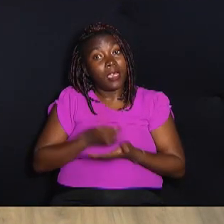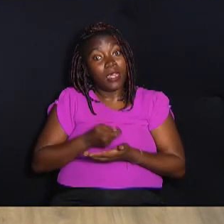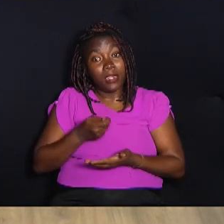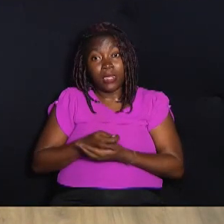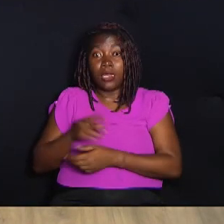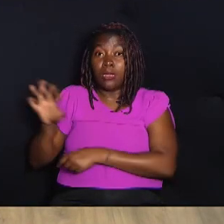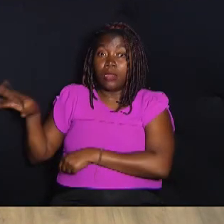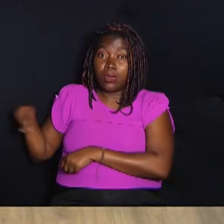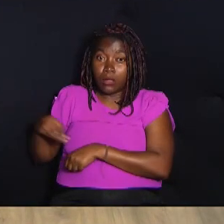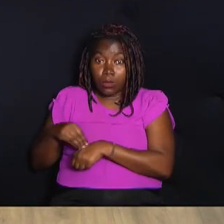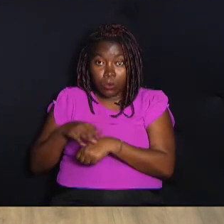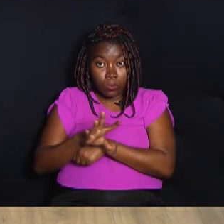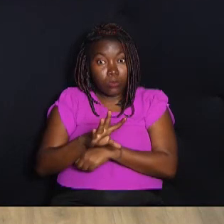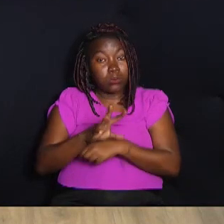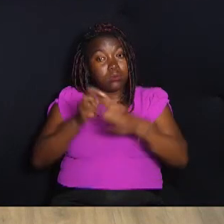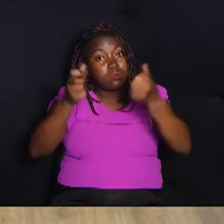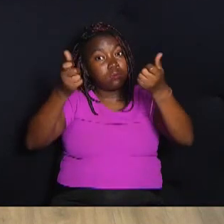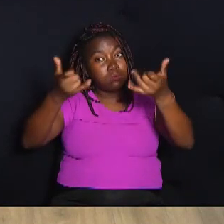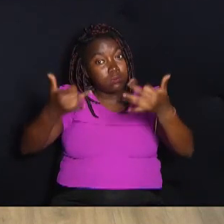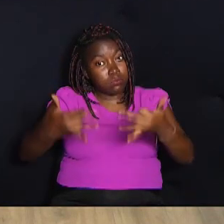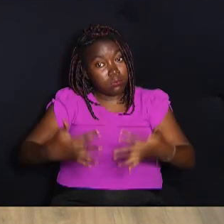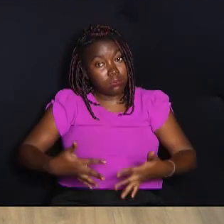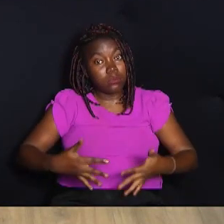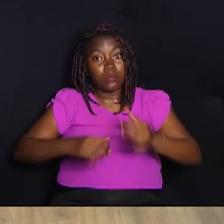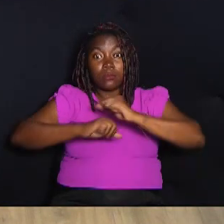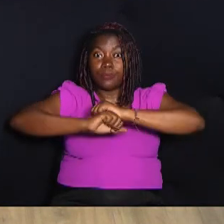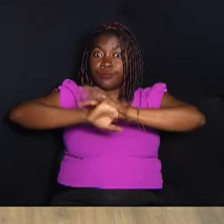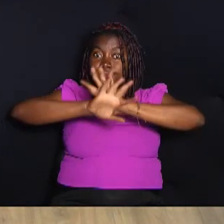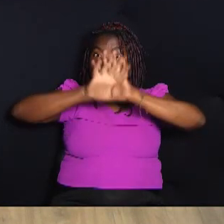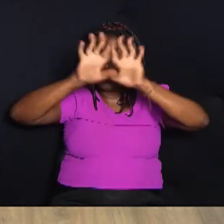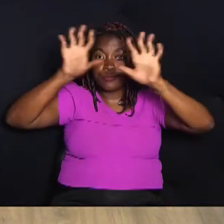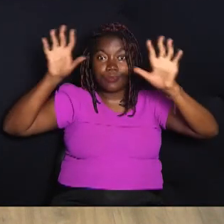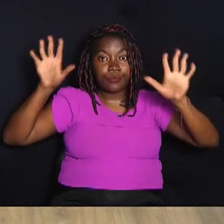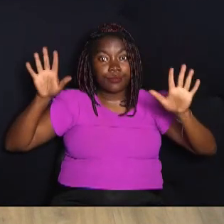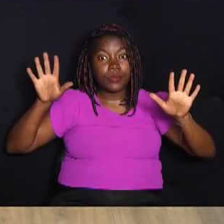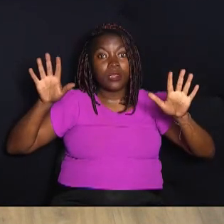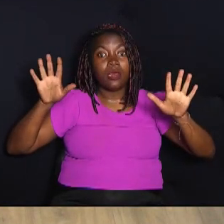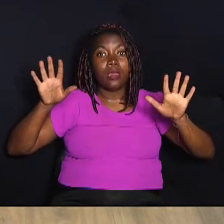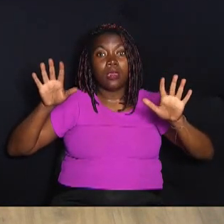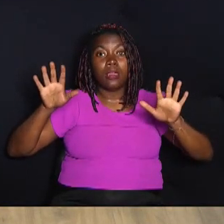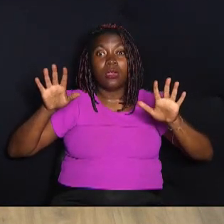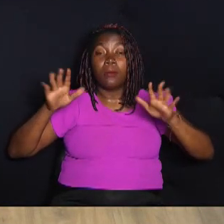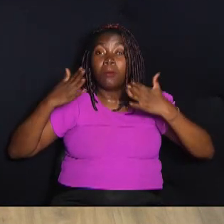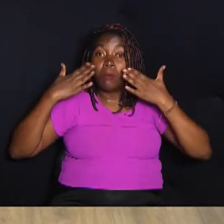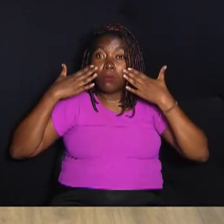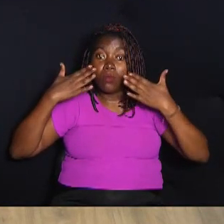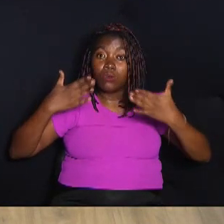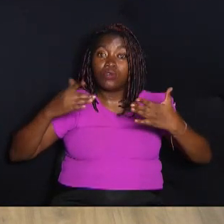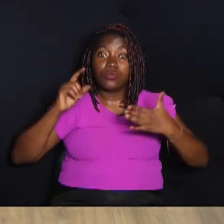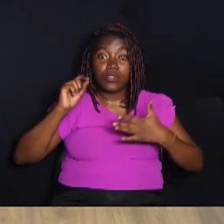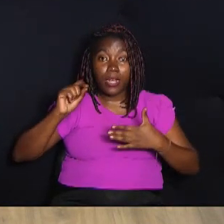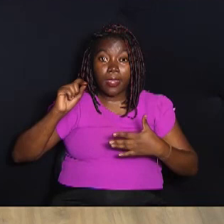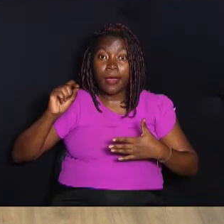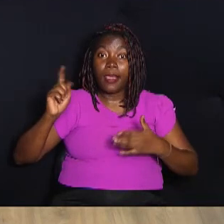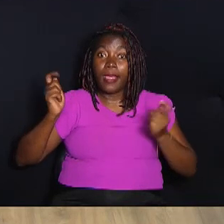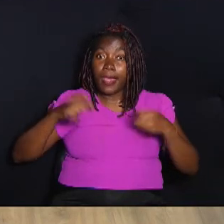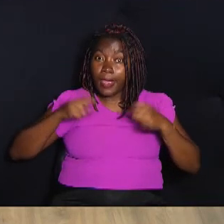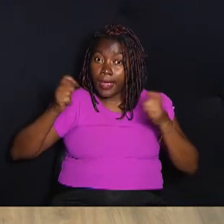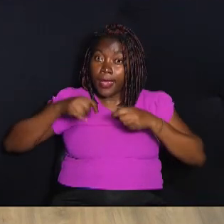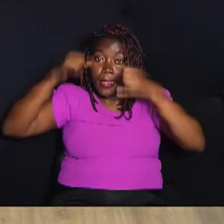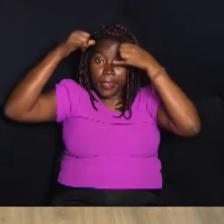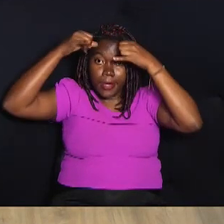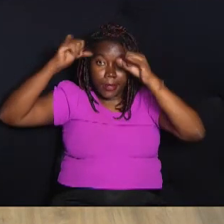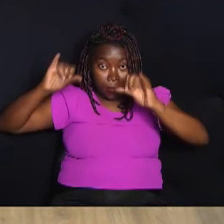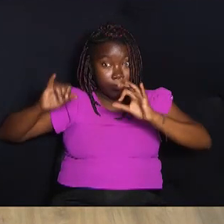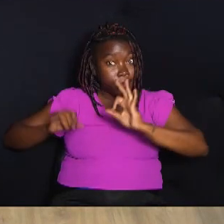à baia, tem que ser discutido, né, à luz da sociedade, falar, mostrar que tem como prevenir,